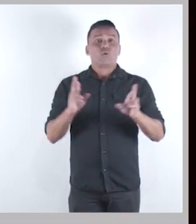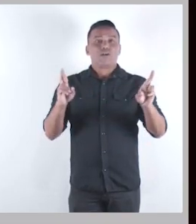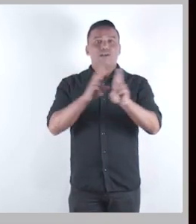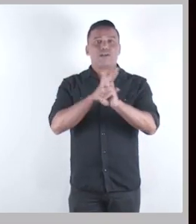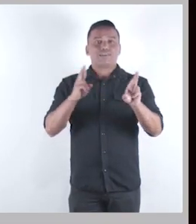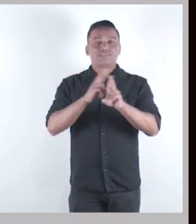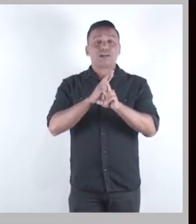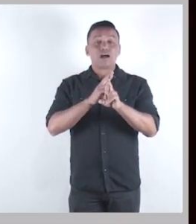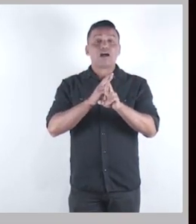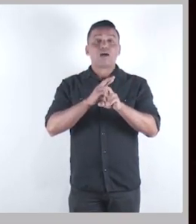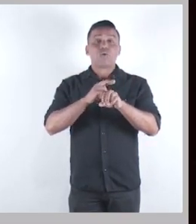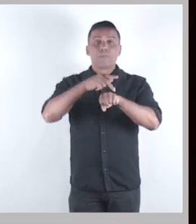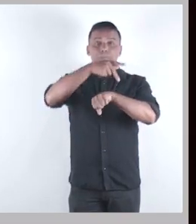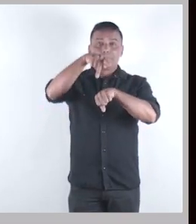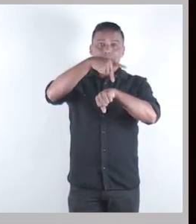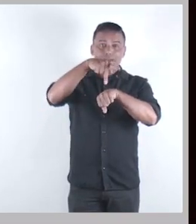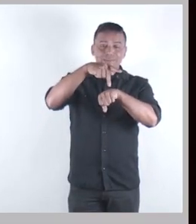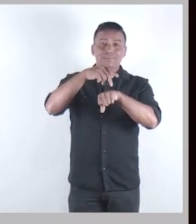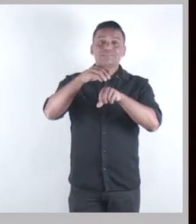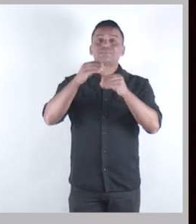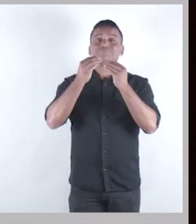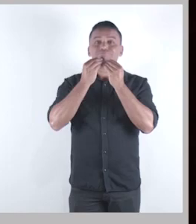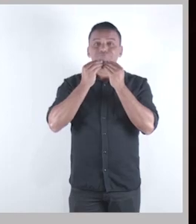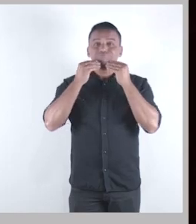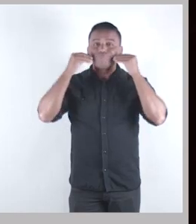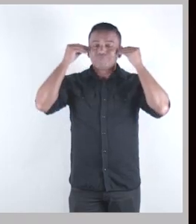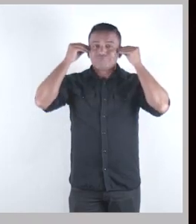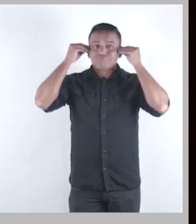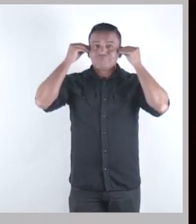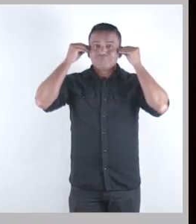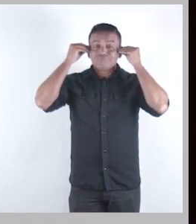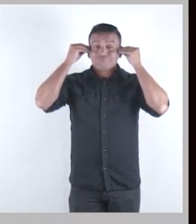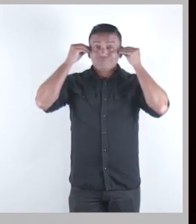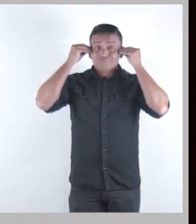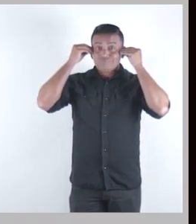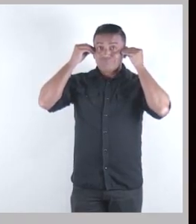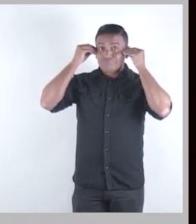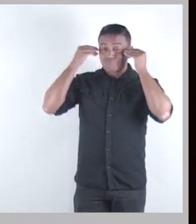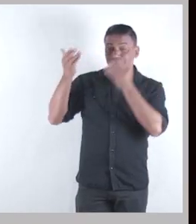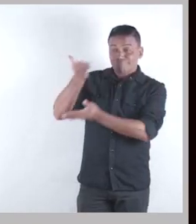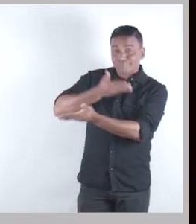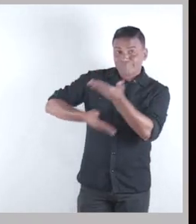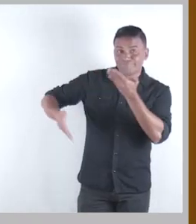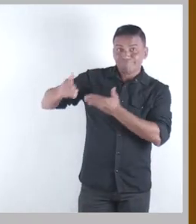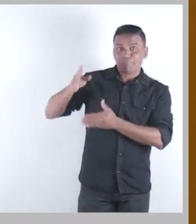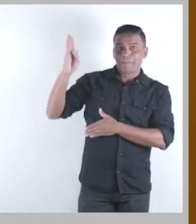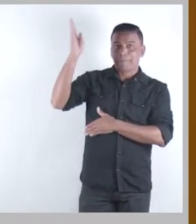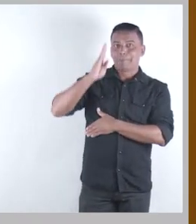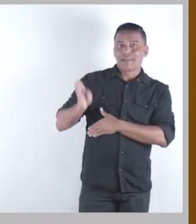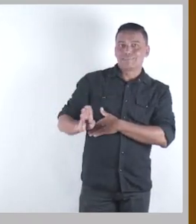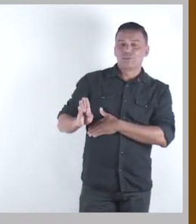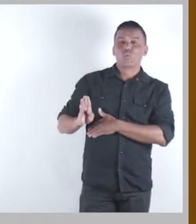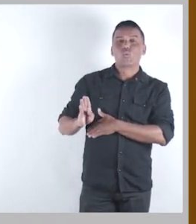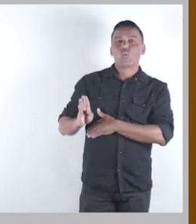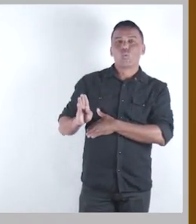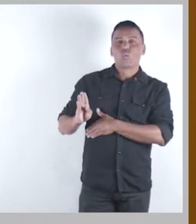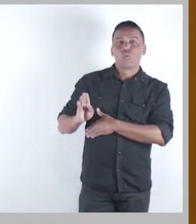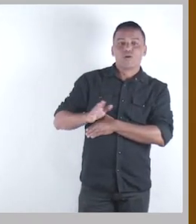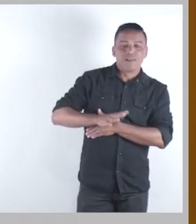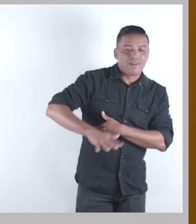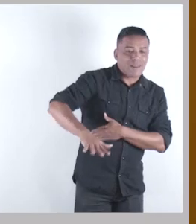entre Moçambique, né, e o Brasil, do ponto de vista da produção literária. Como